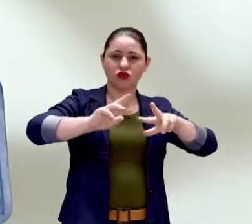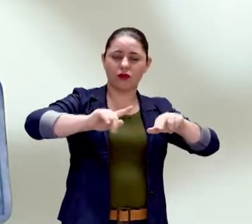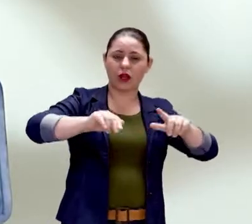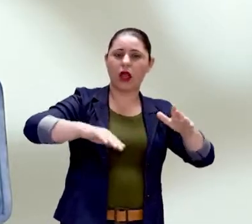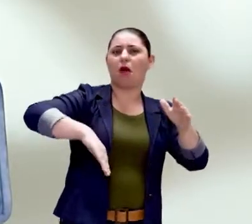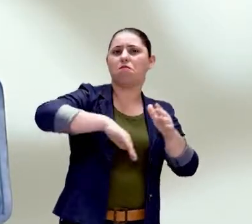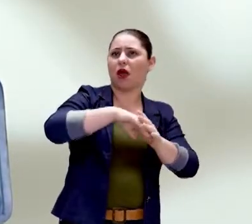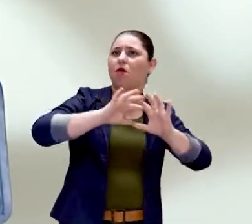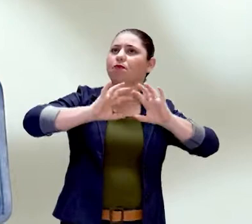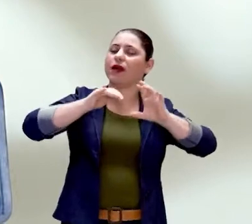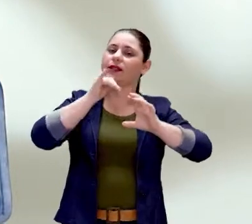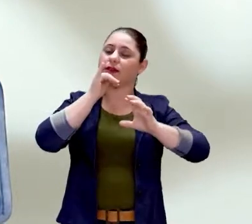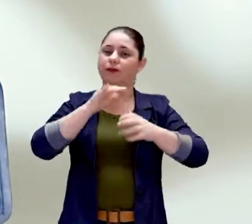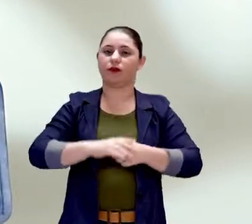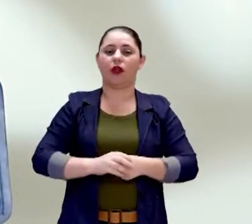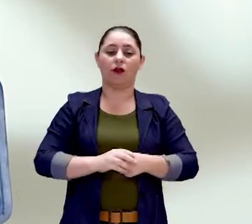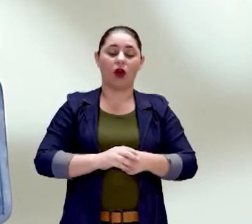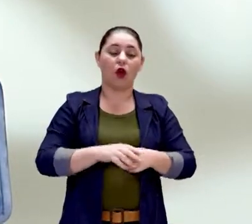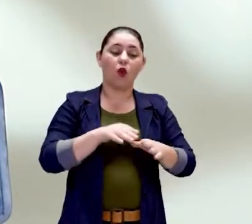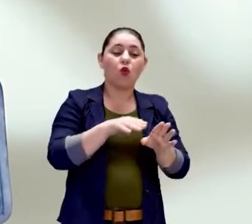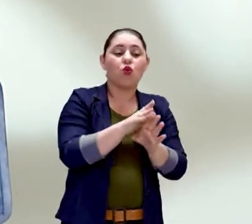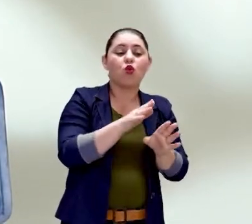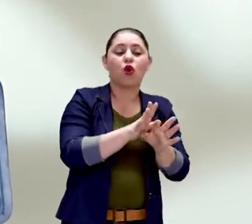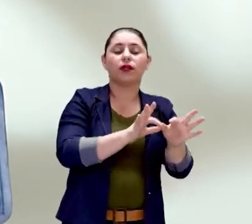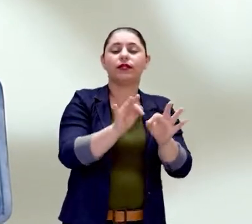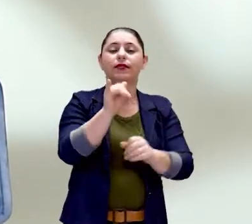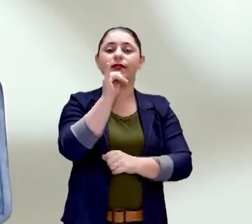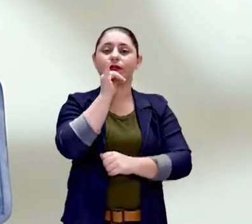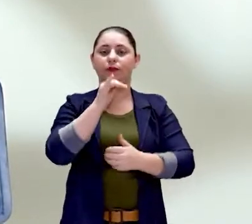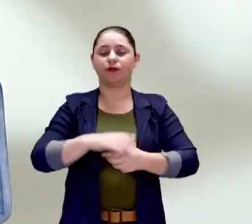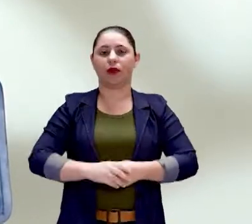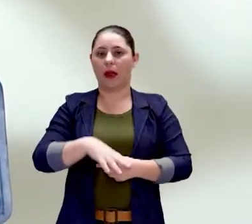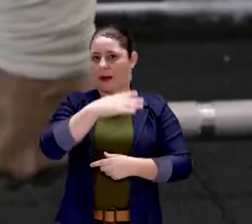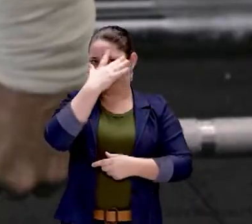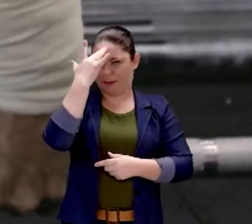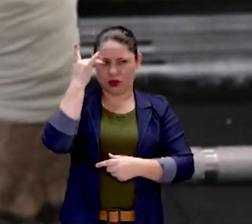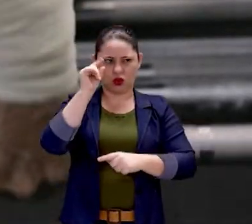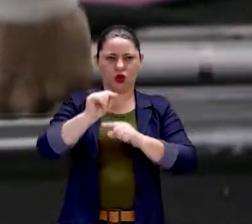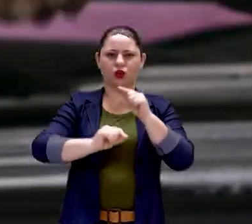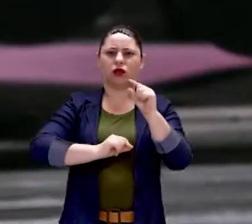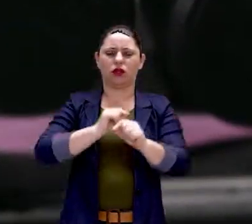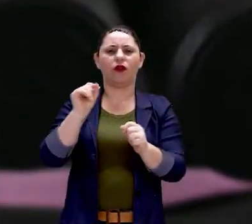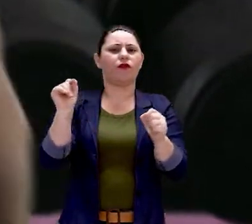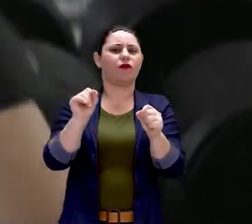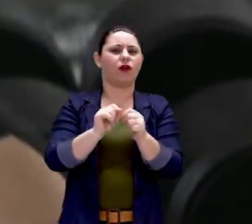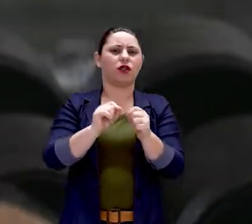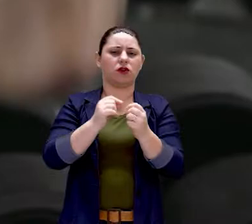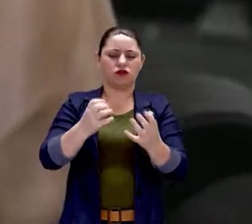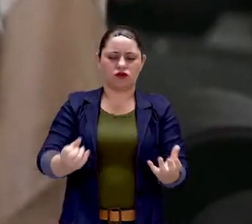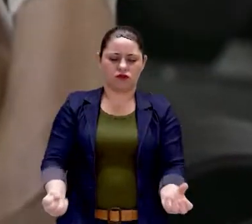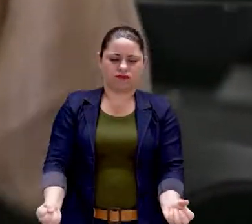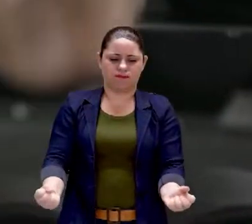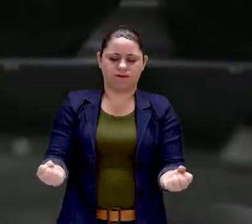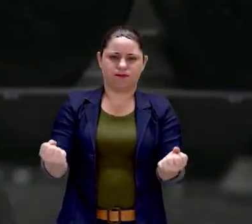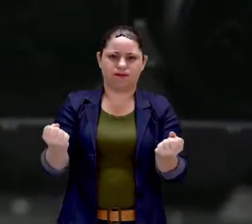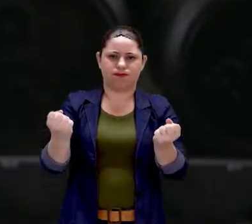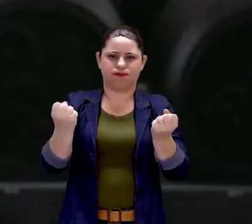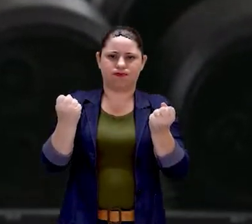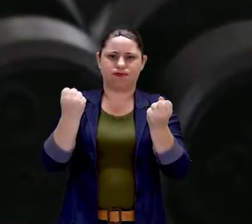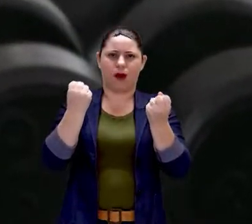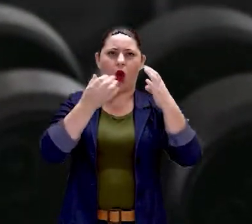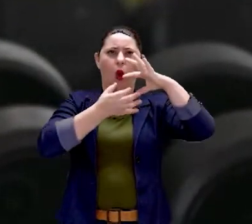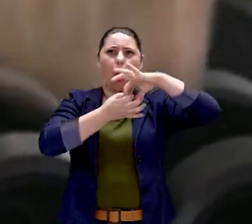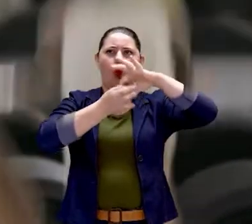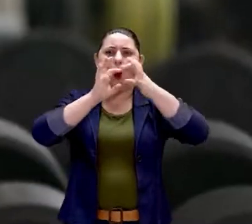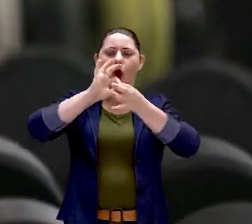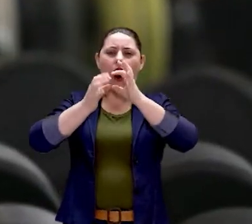poder orientar a dieta de acordo com esse esporte. Exemplo, um atleta que faz levantamento de peso olímpico,